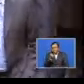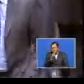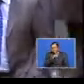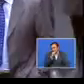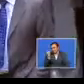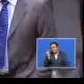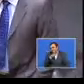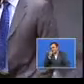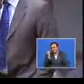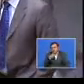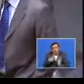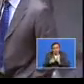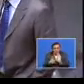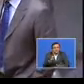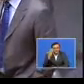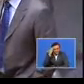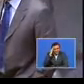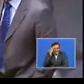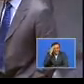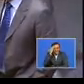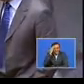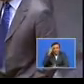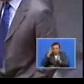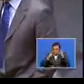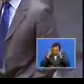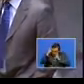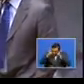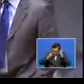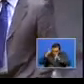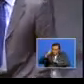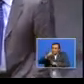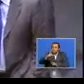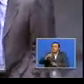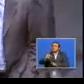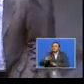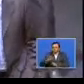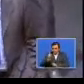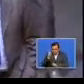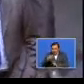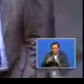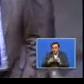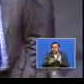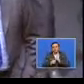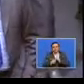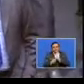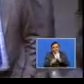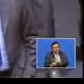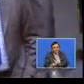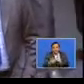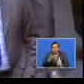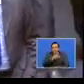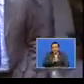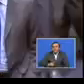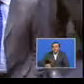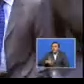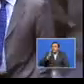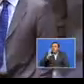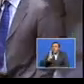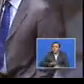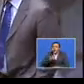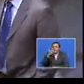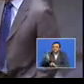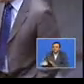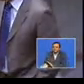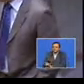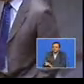Agora, eu entendo que o PT fique preocupado, porque a Veja vem sistematicamente mostrando o governo mais corrupto da história do